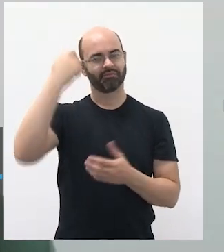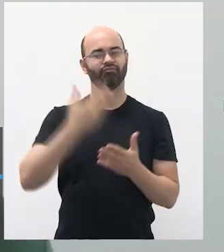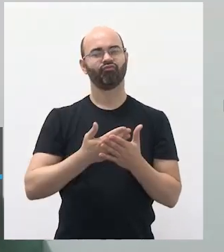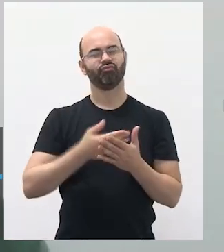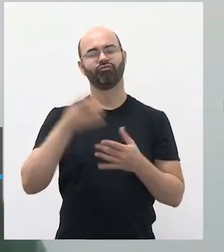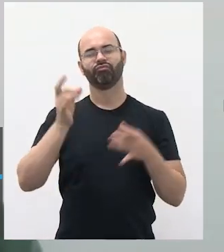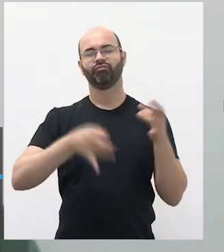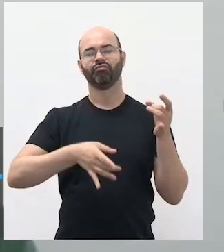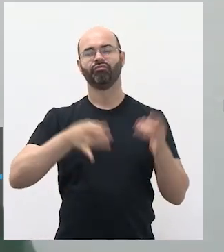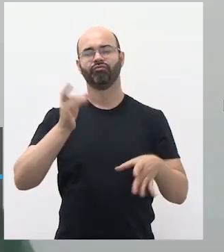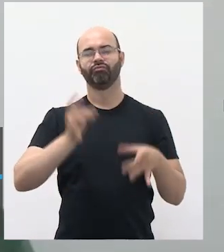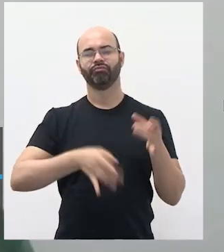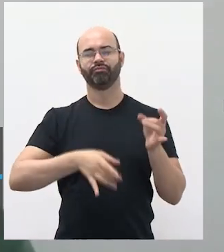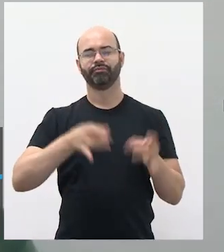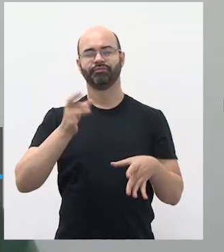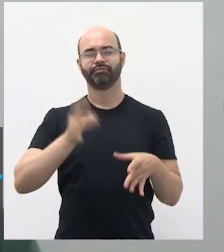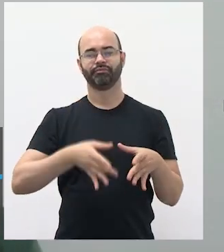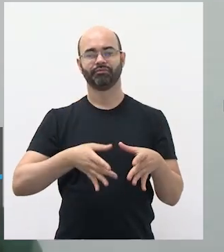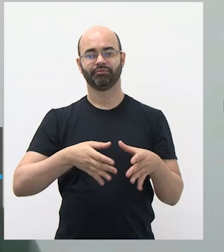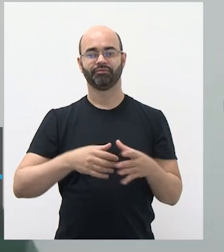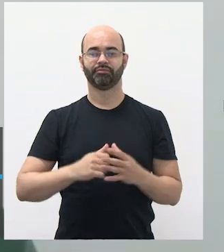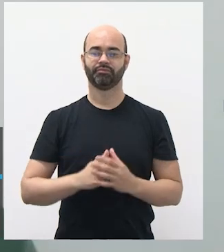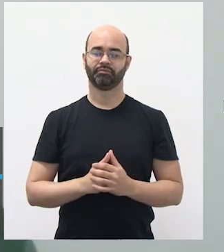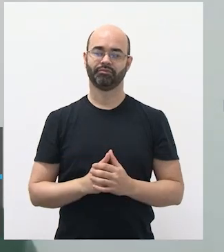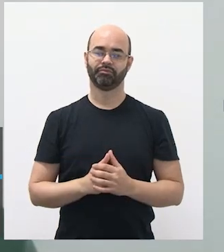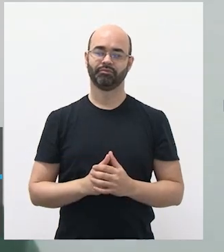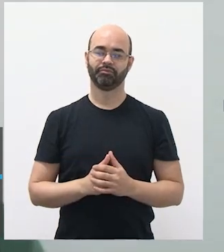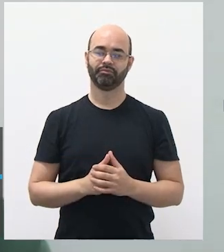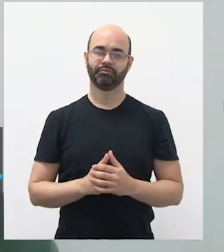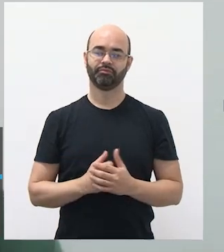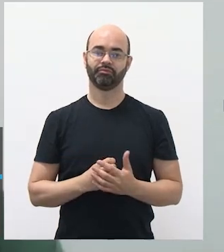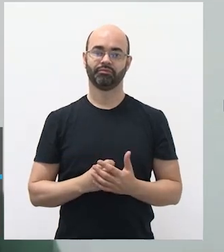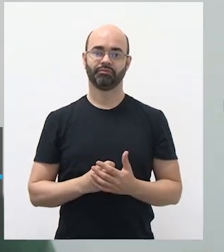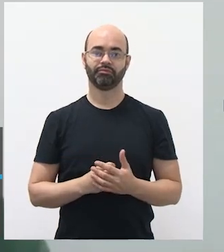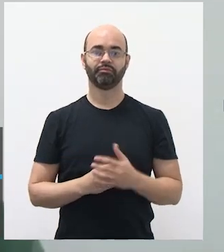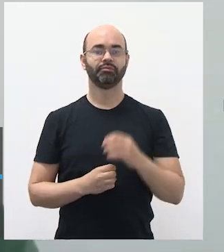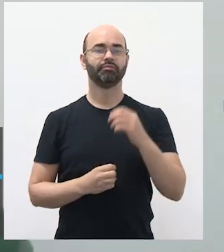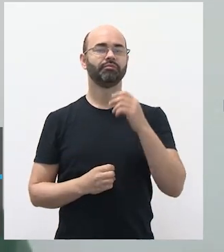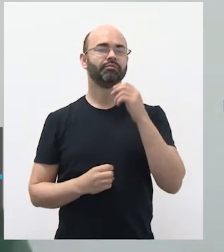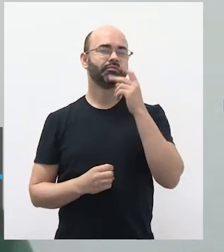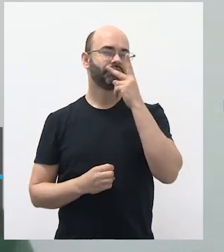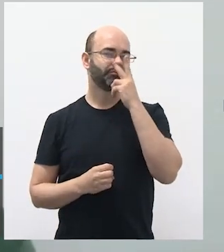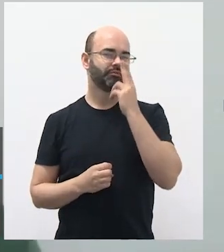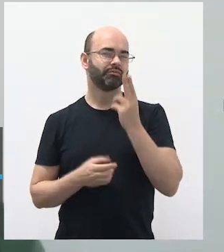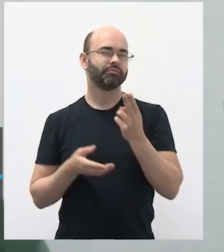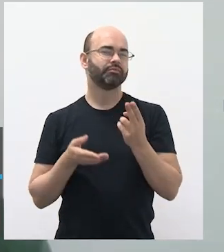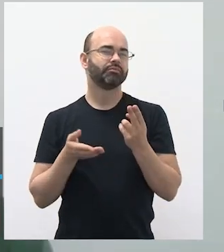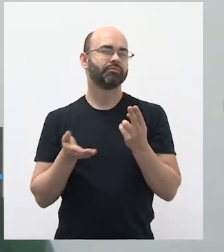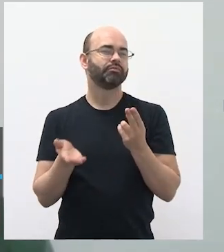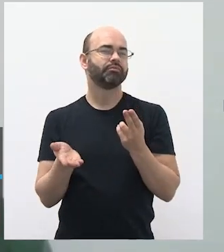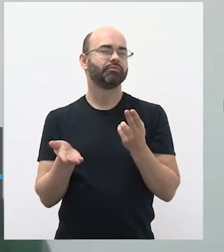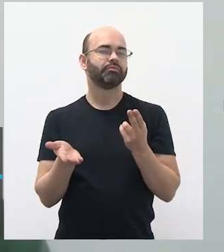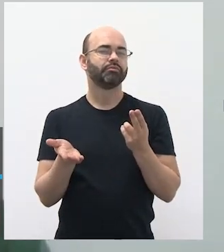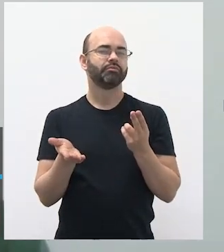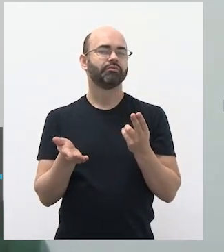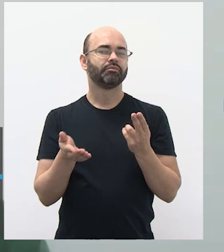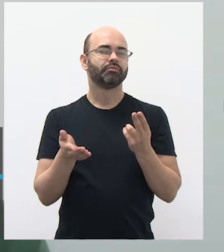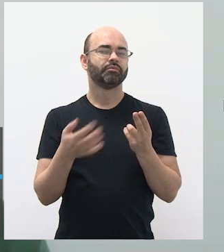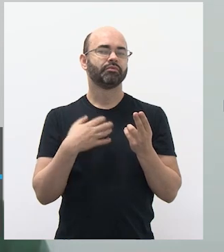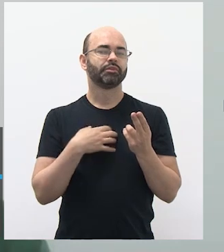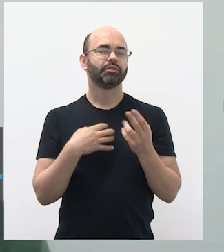escola e que, por outro lado, não está atingindo de modo